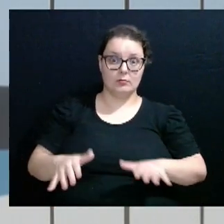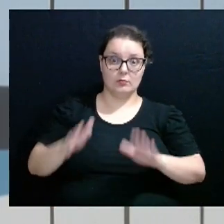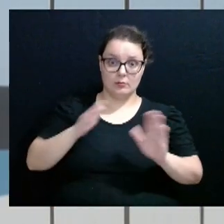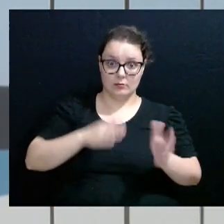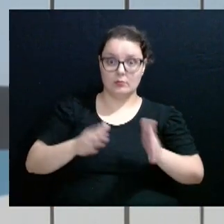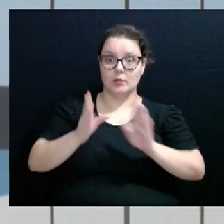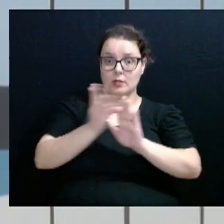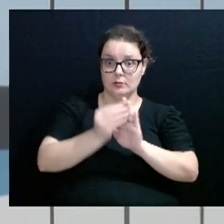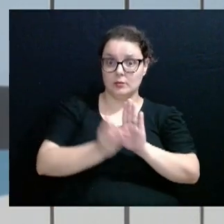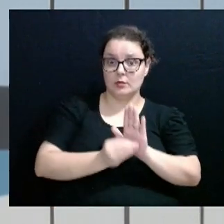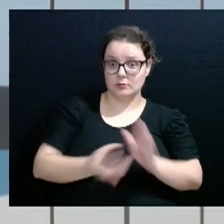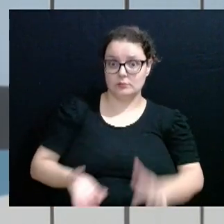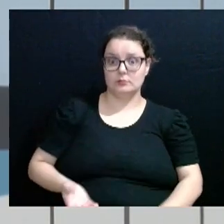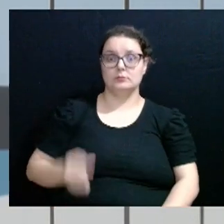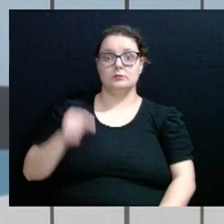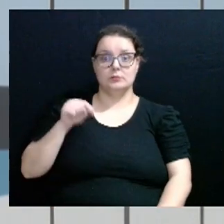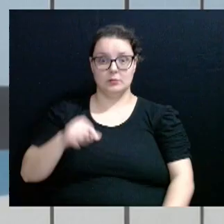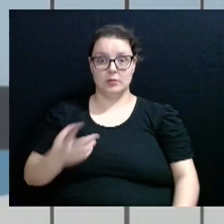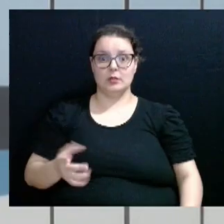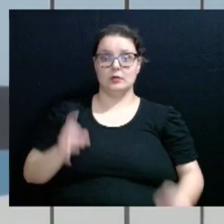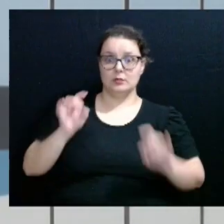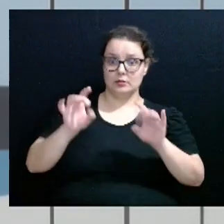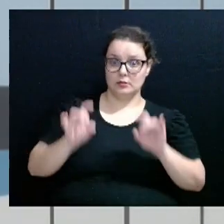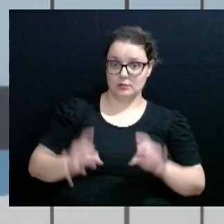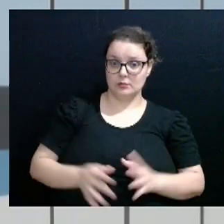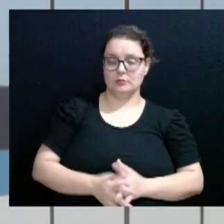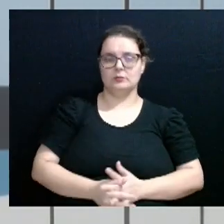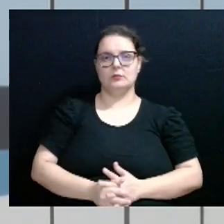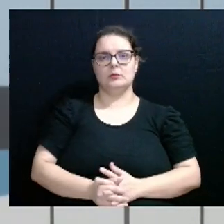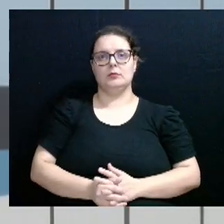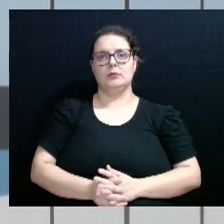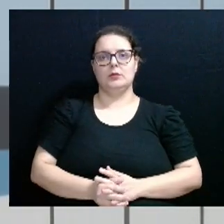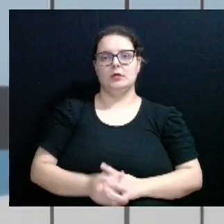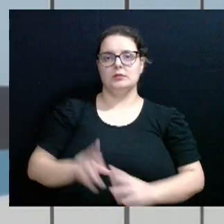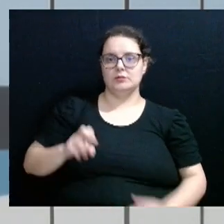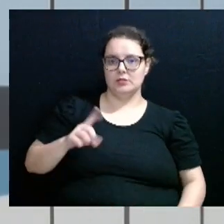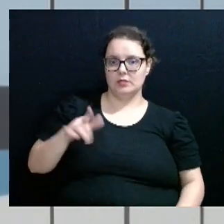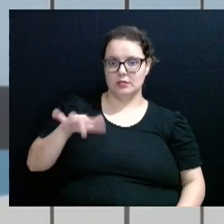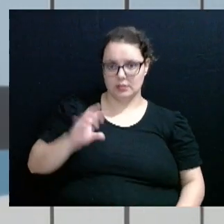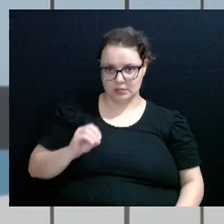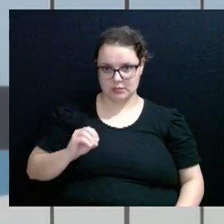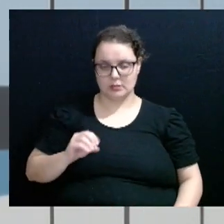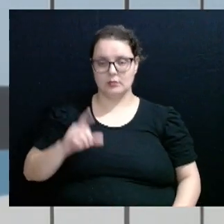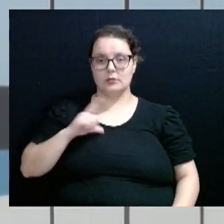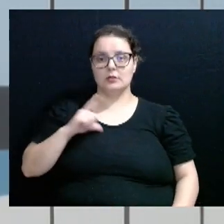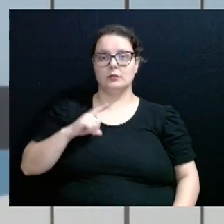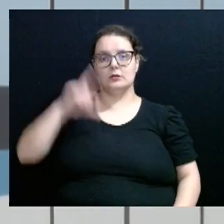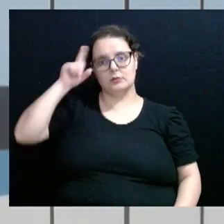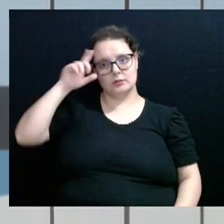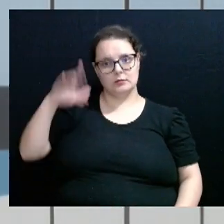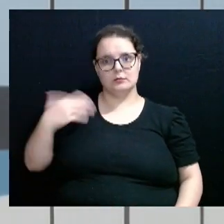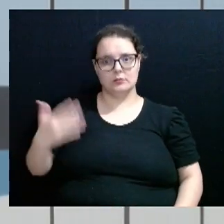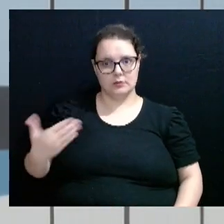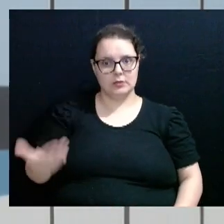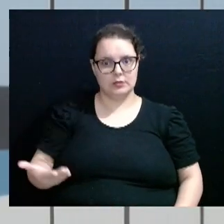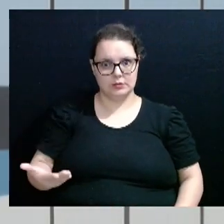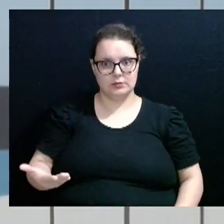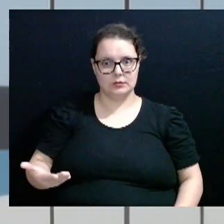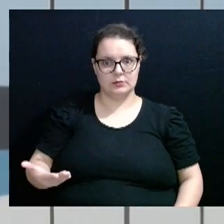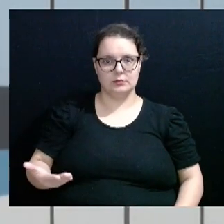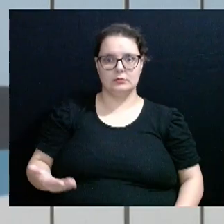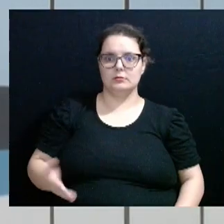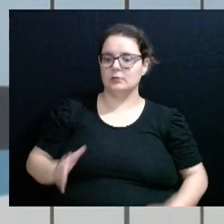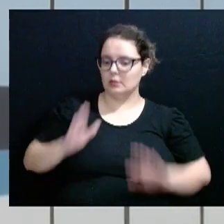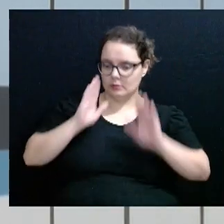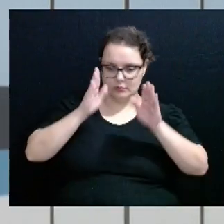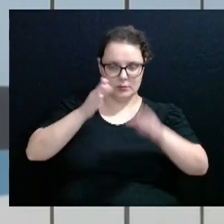Mas especificamente a parte de redação, ela tem uma rotina muito precisa. Então, semanalmente,